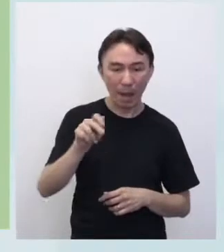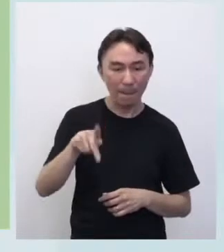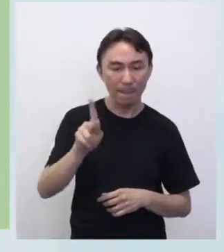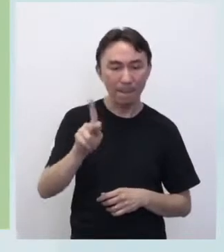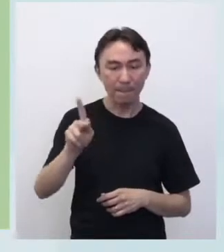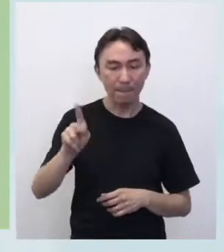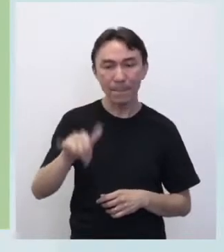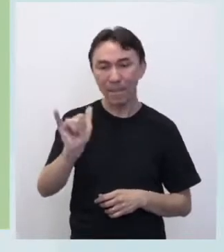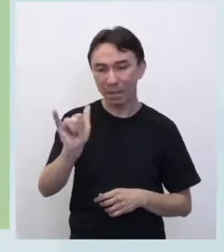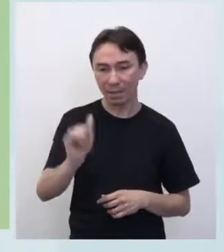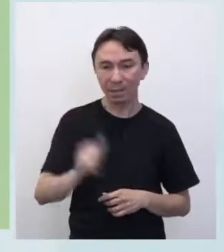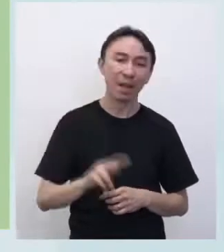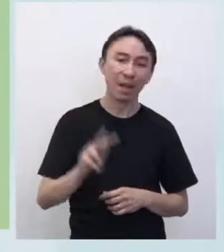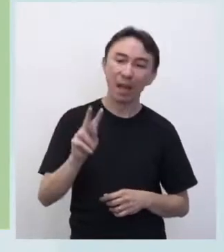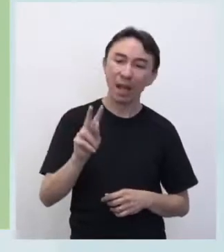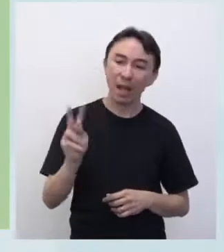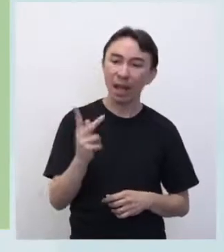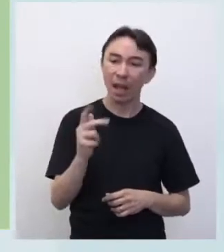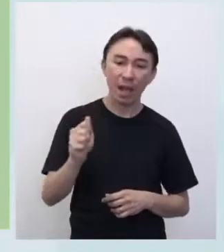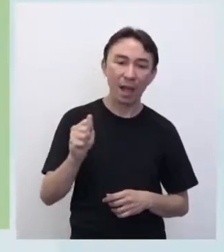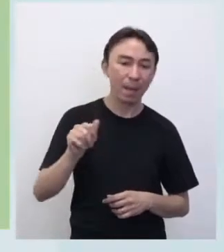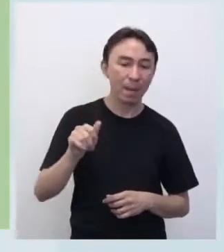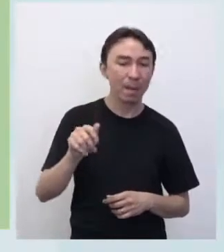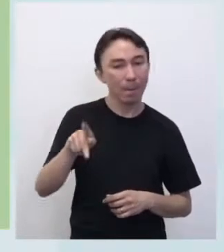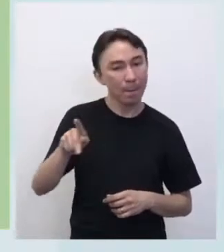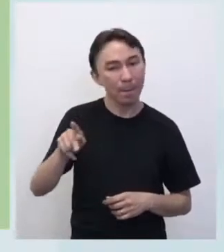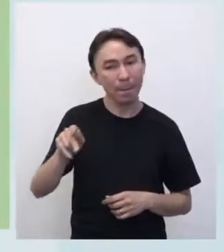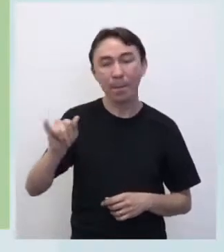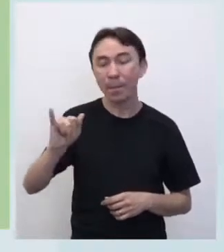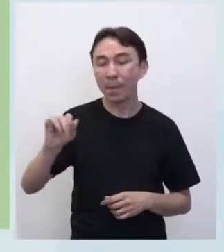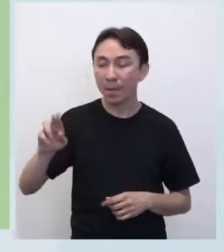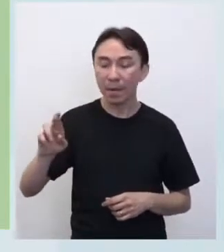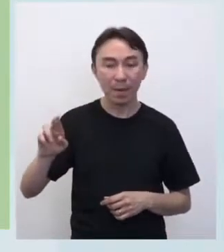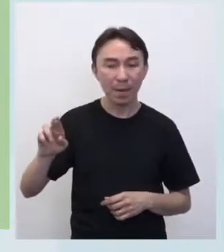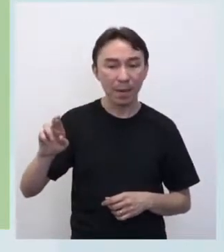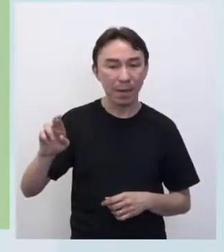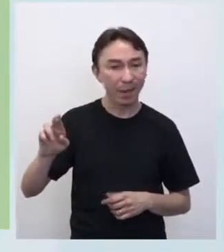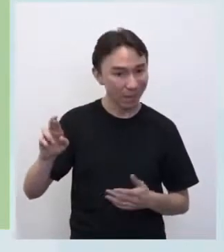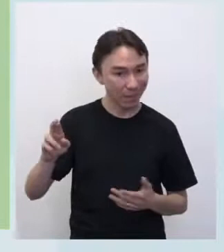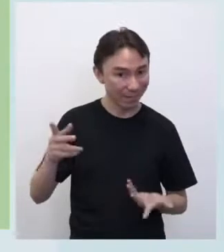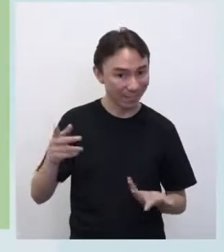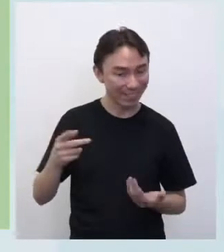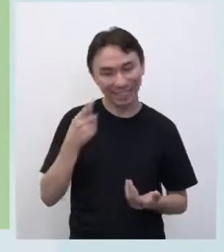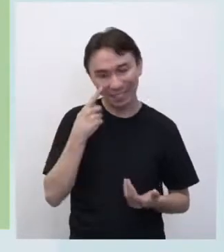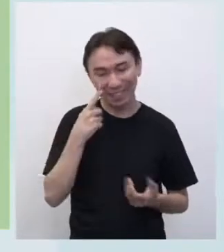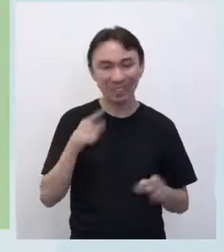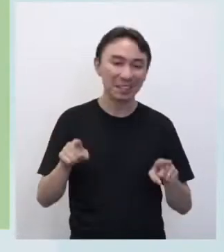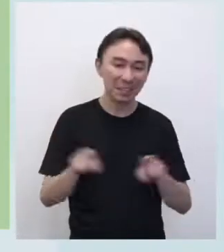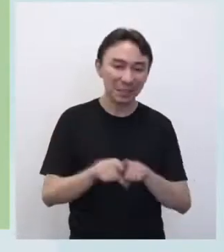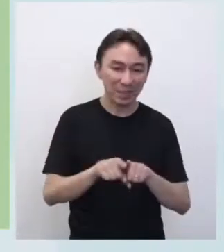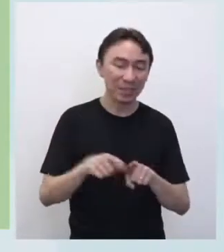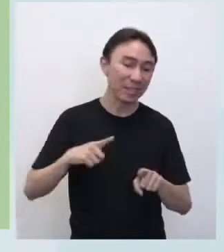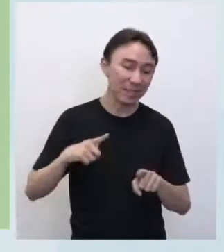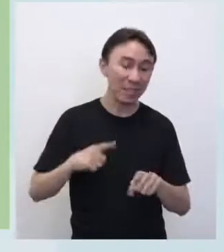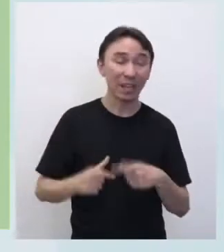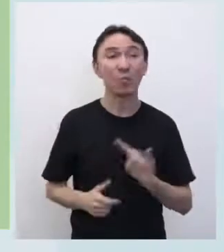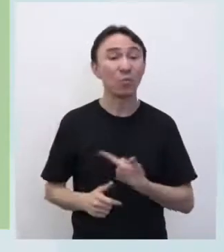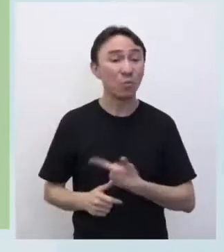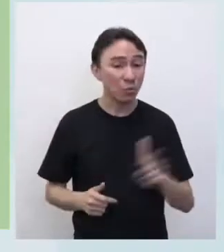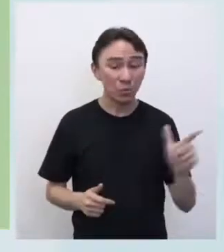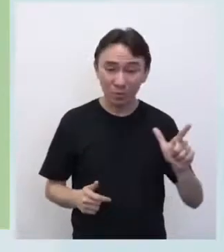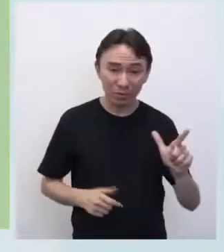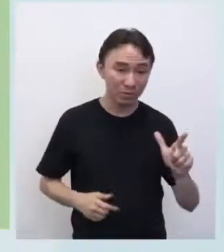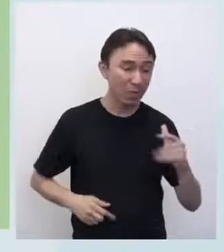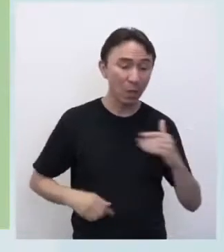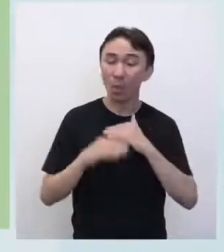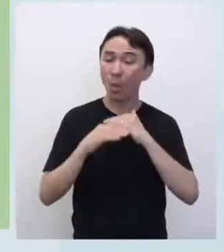Mais feliz. Feliz, mais feliz. E é lógico, como não poderia deixar, a gente tem os adjetivos que são irregulares. Como